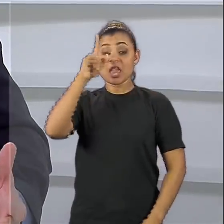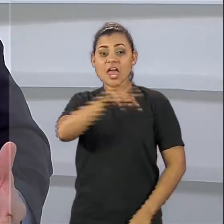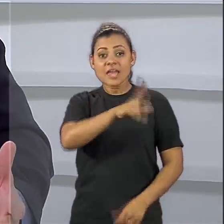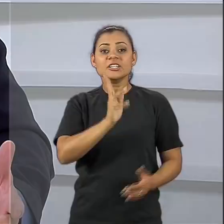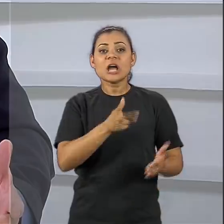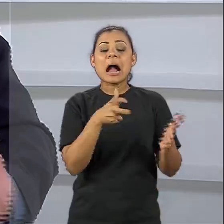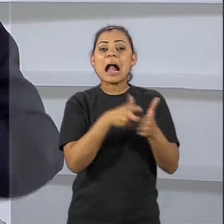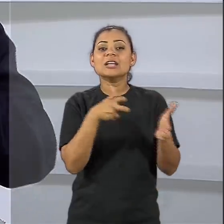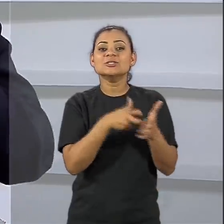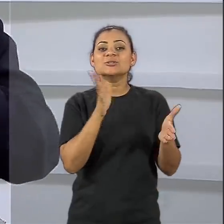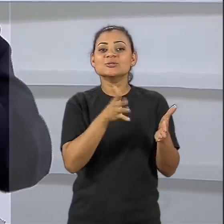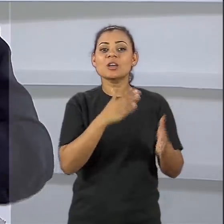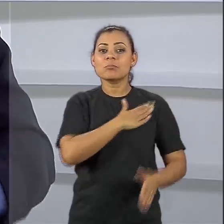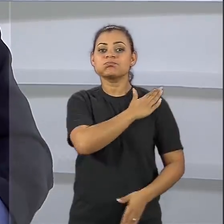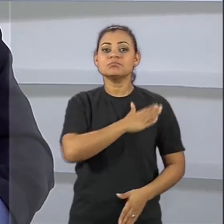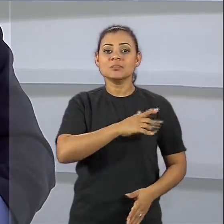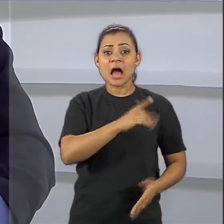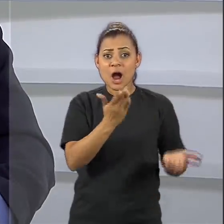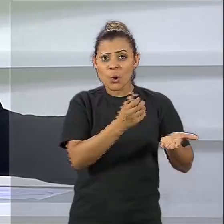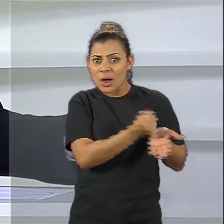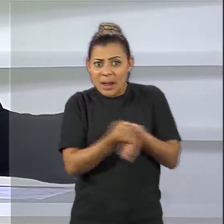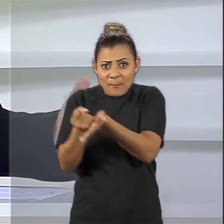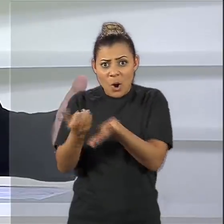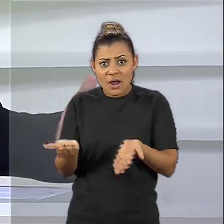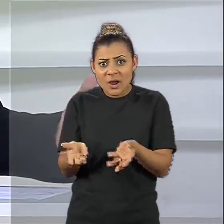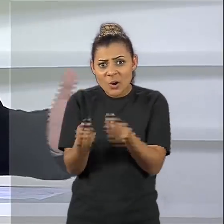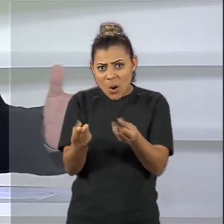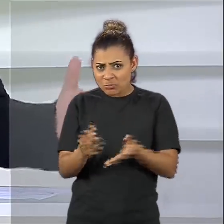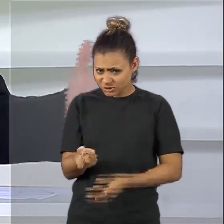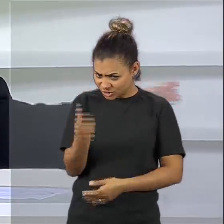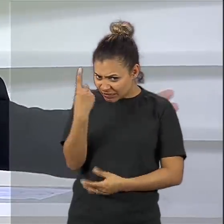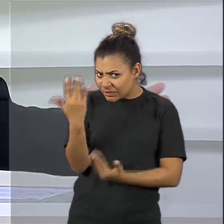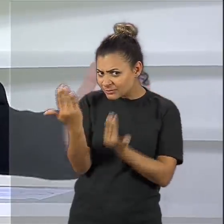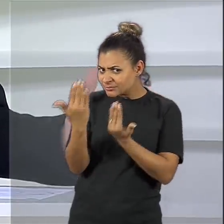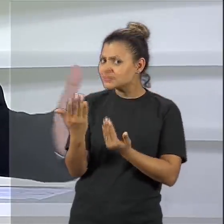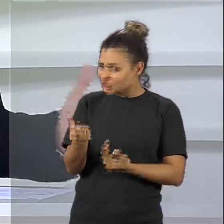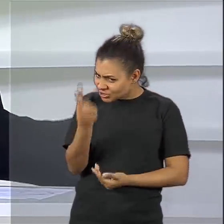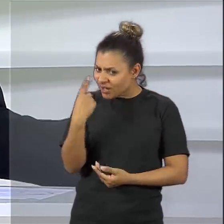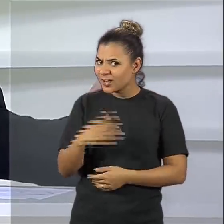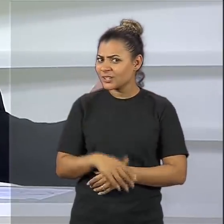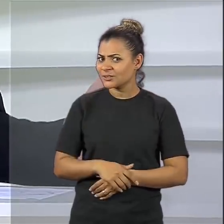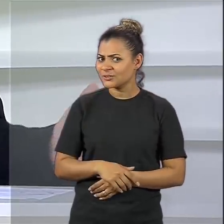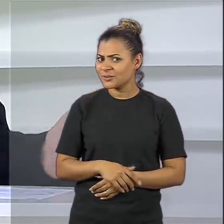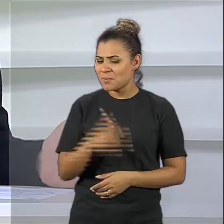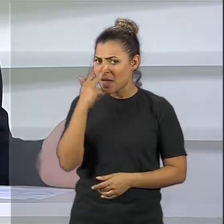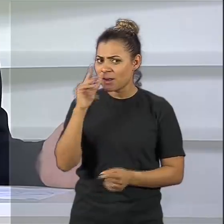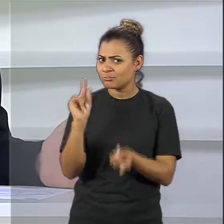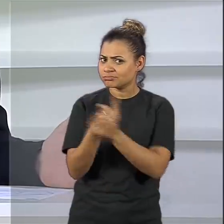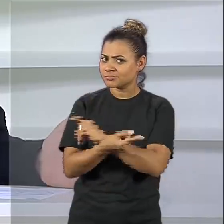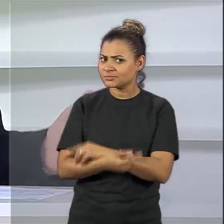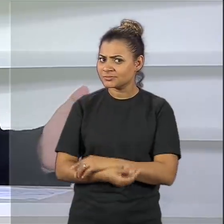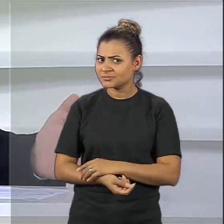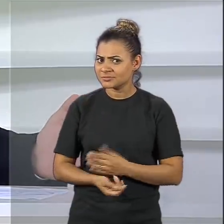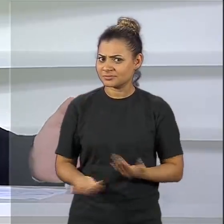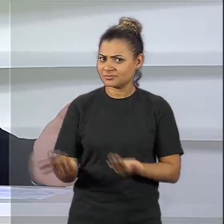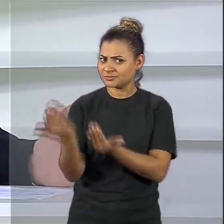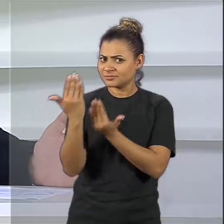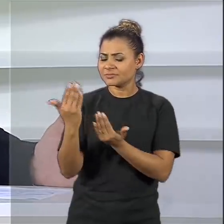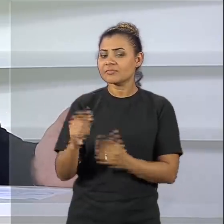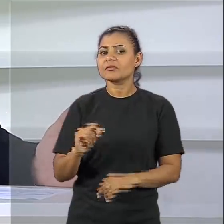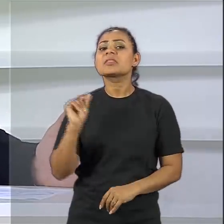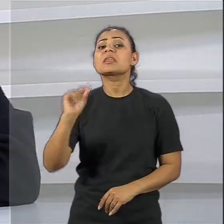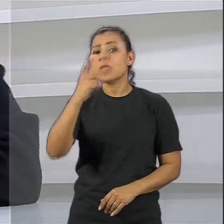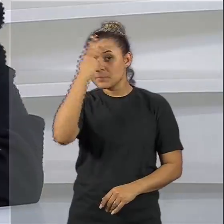o apoiando. É uma coisa curiosa. É estranho, né, Eliane? Mas numa situação... Uma contradição. De crise. Quem